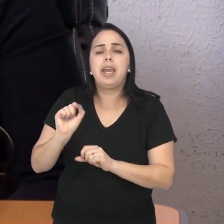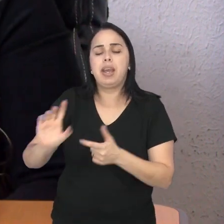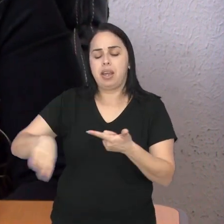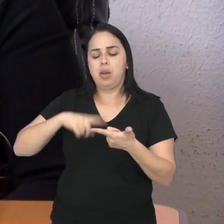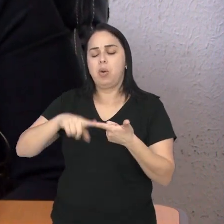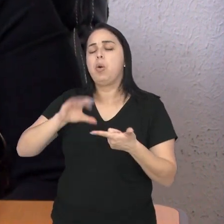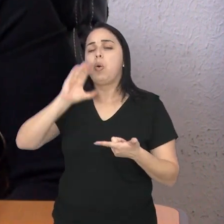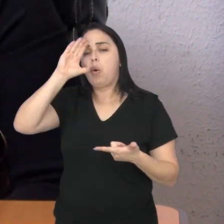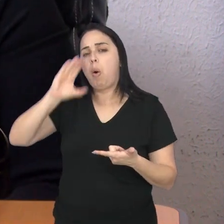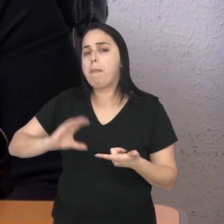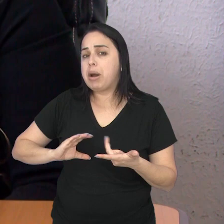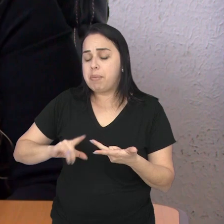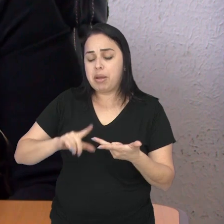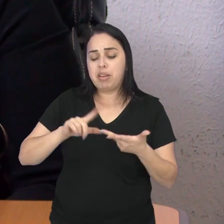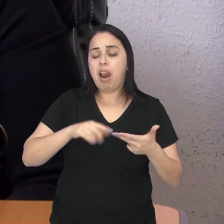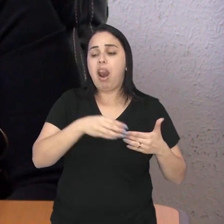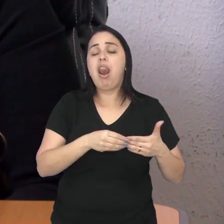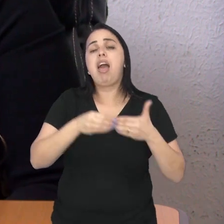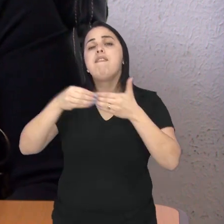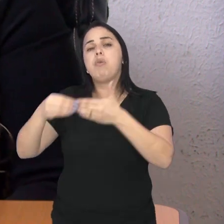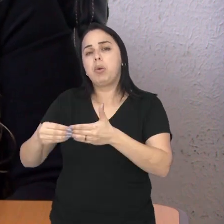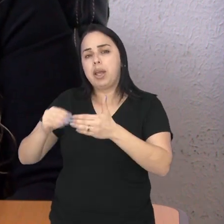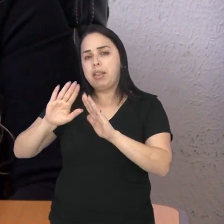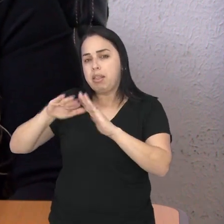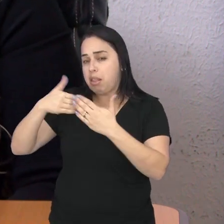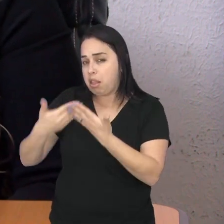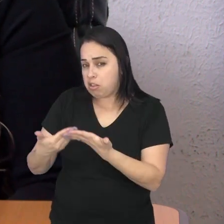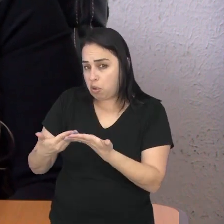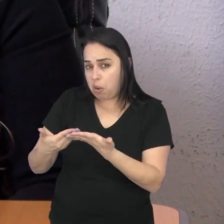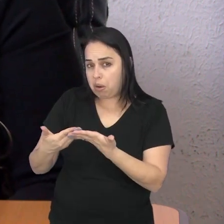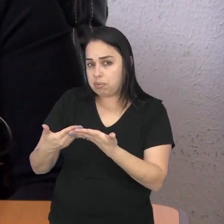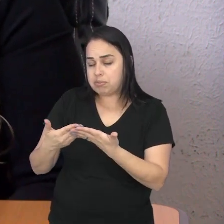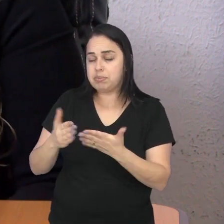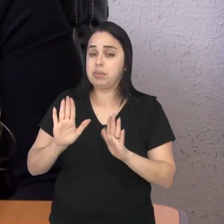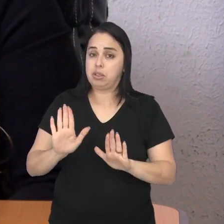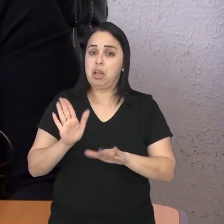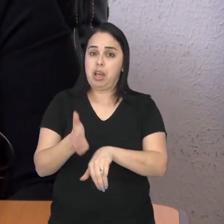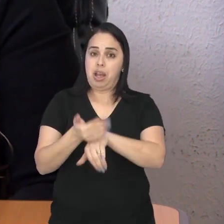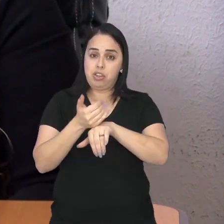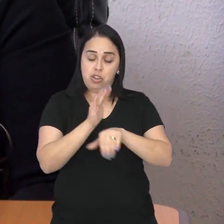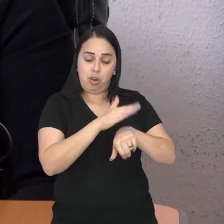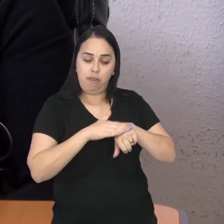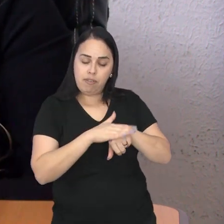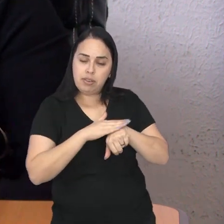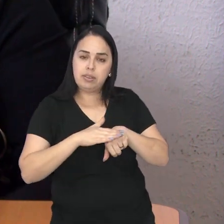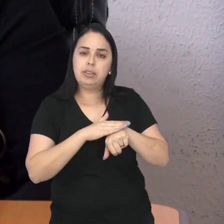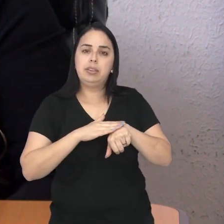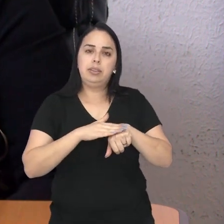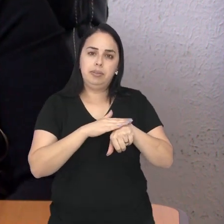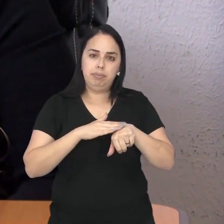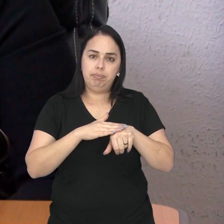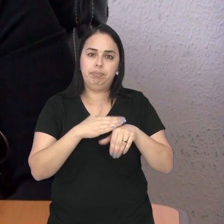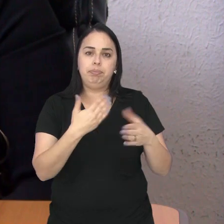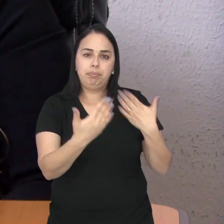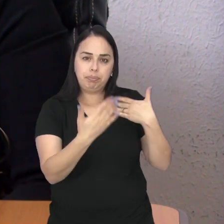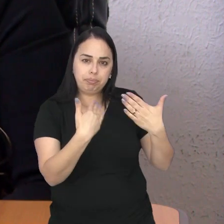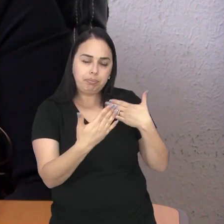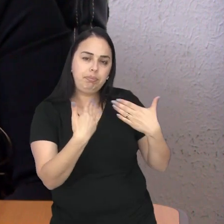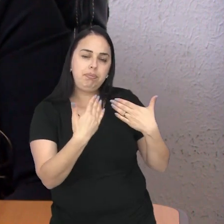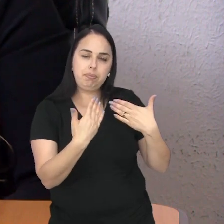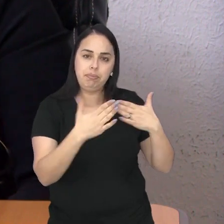filho o que o seu filho tem levado para escola então isso até nós conversamos entre